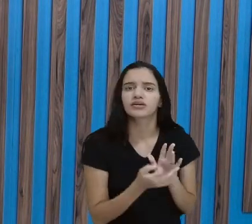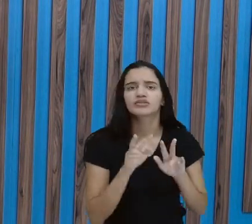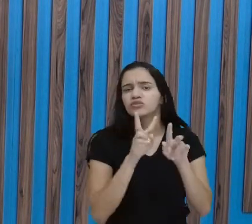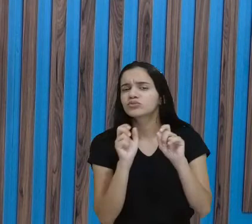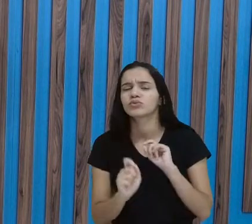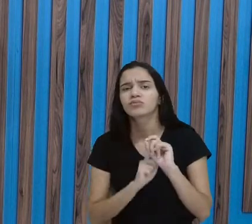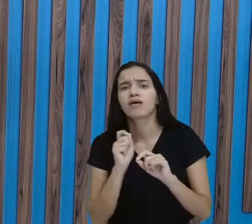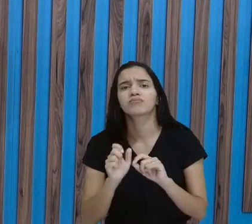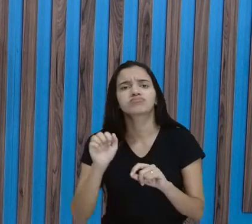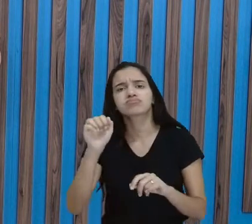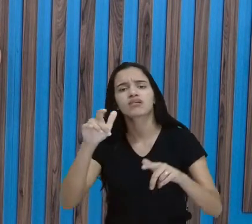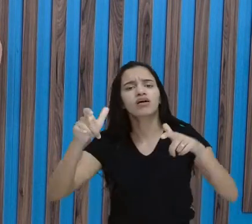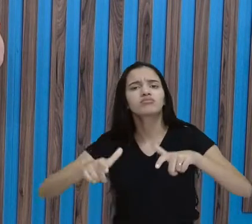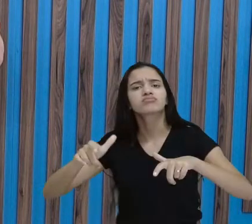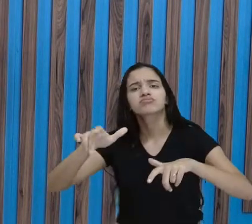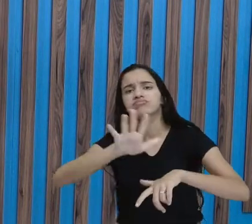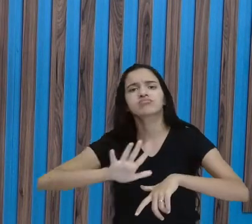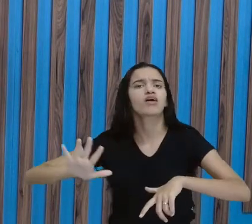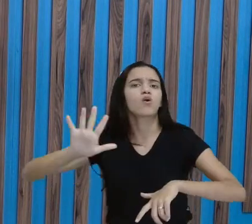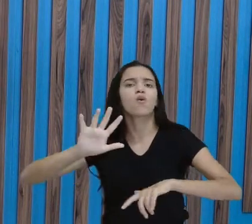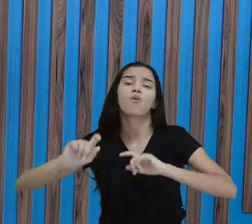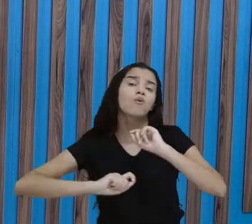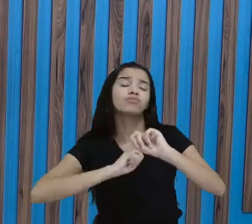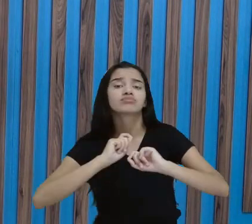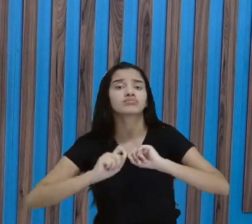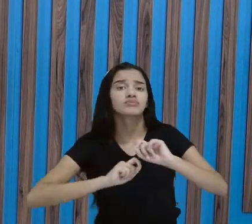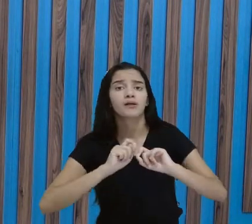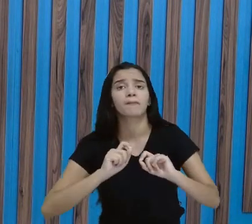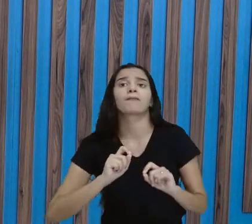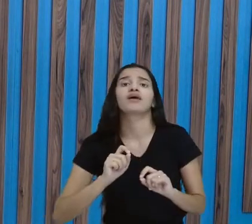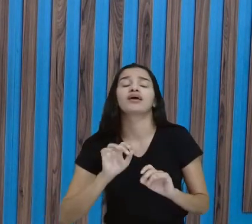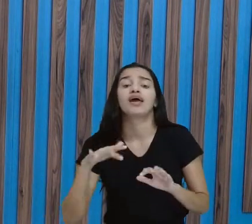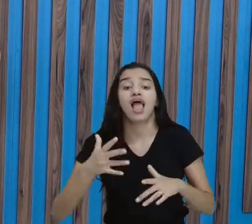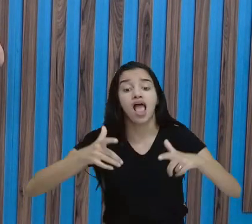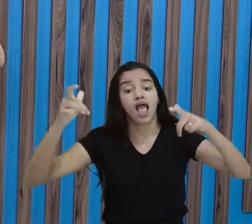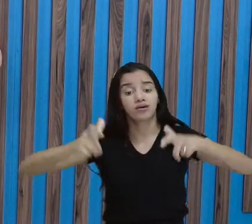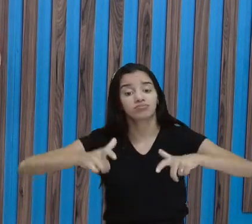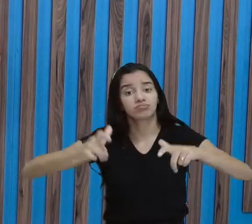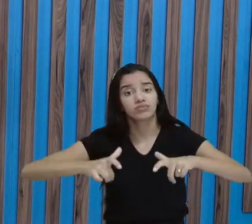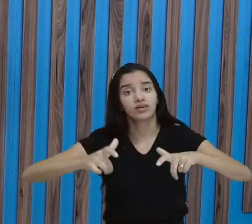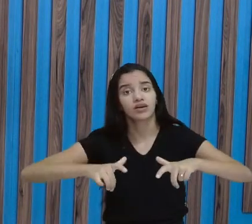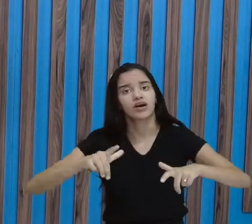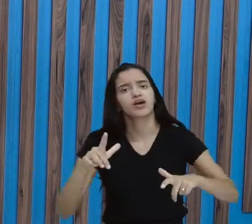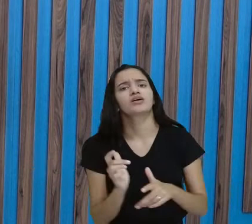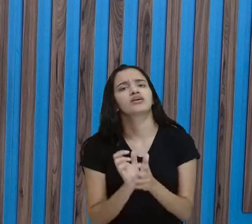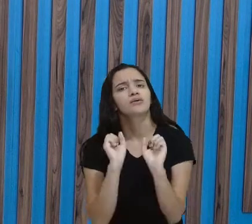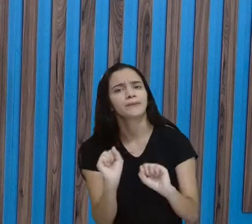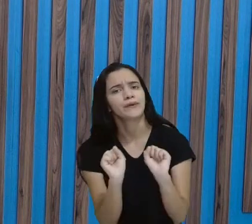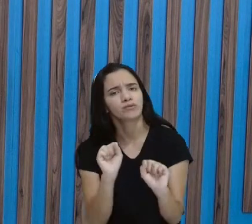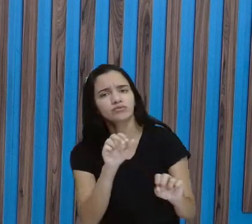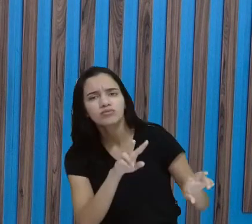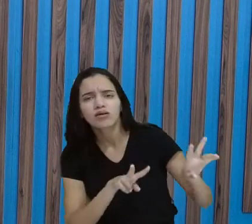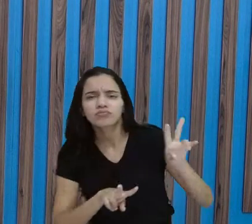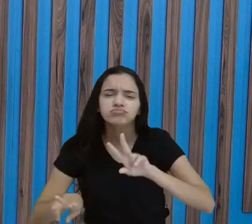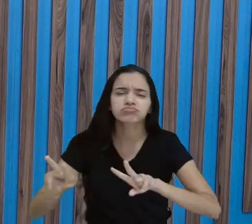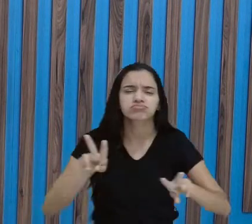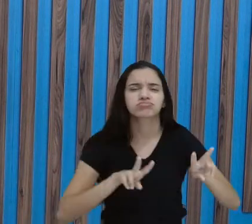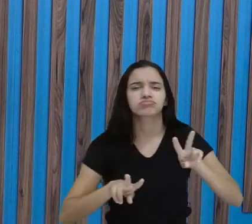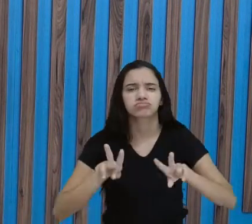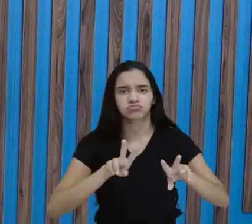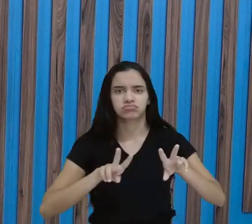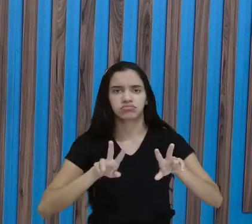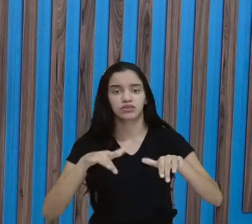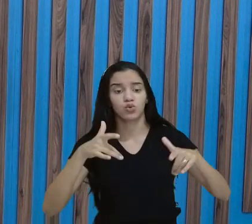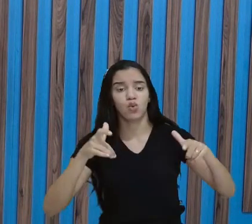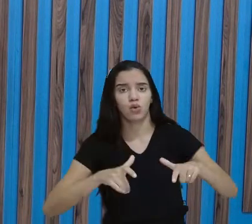é paisagem, tá? Então, paisagem é a extensão de terreno que se pode apreciar a partir de um